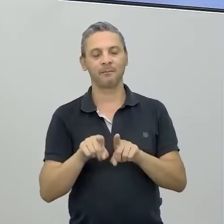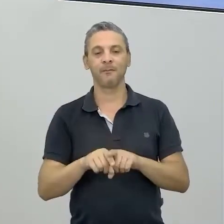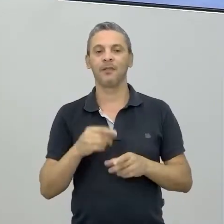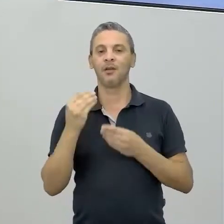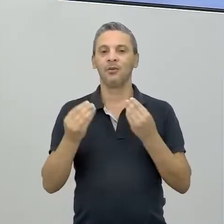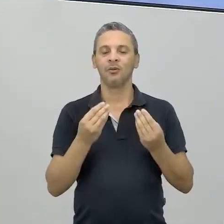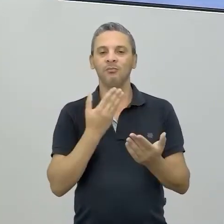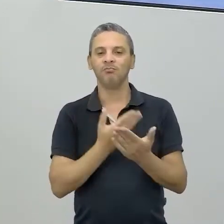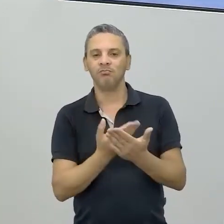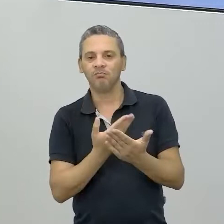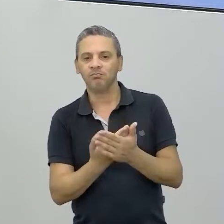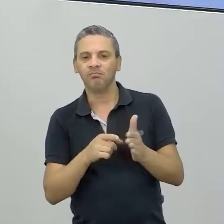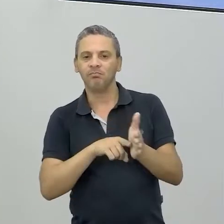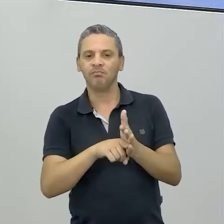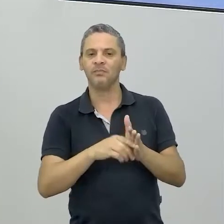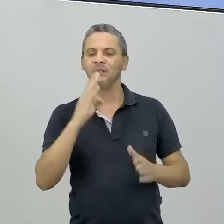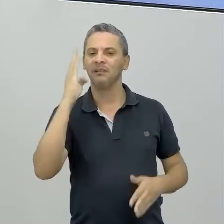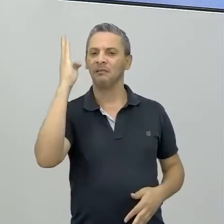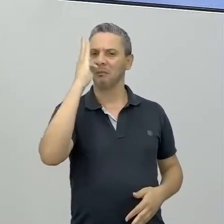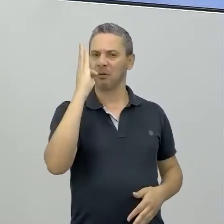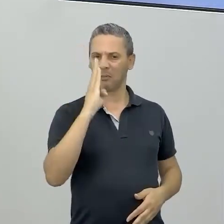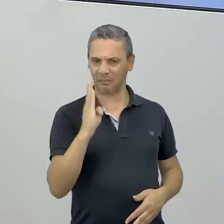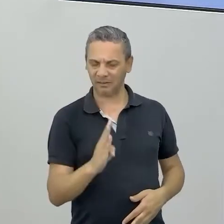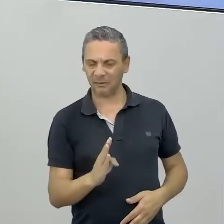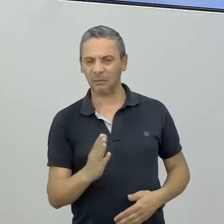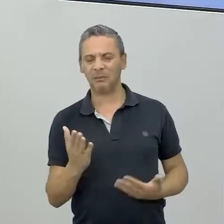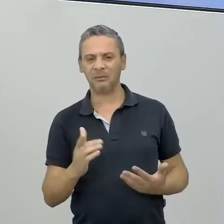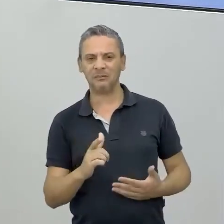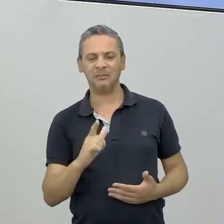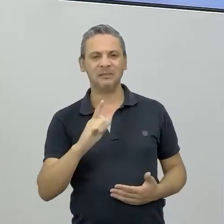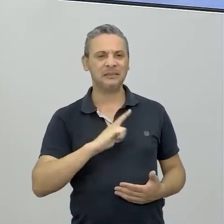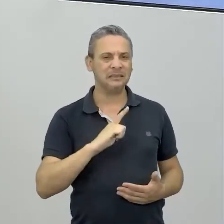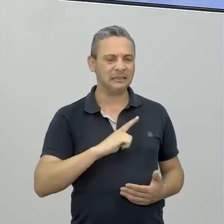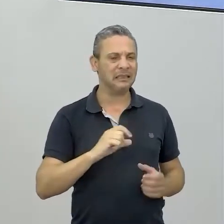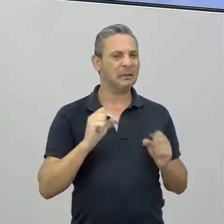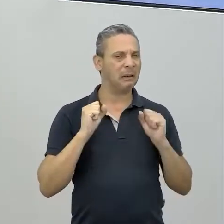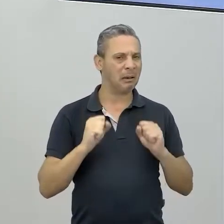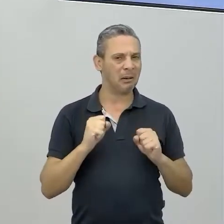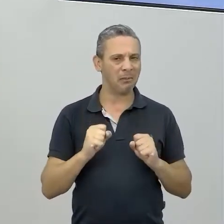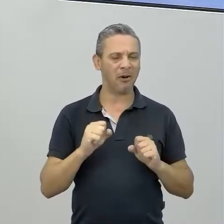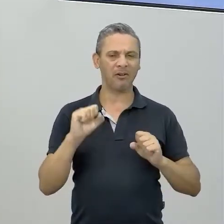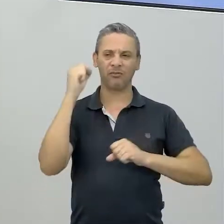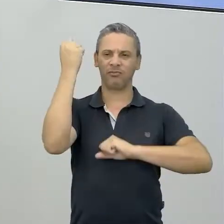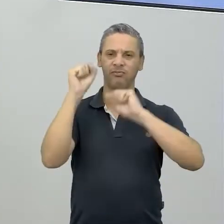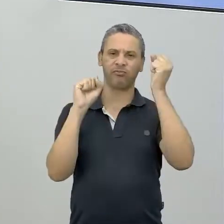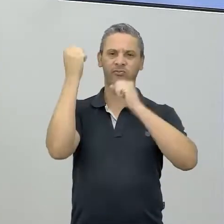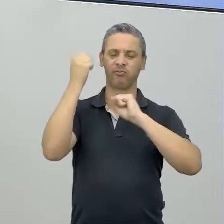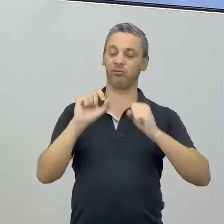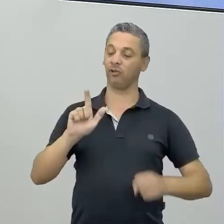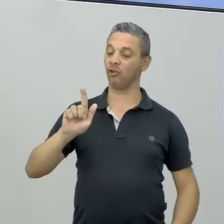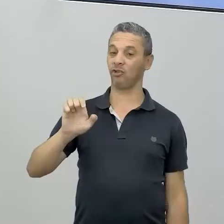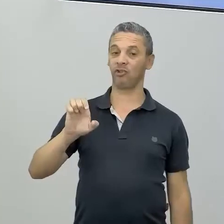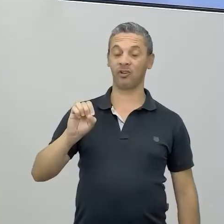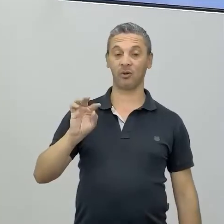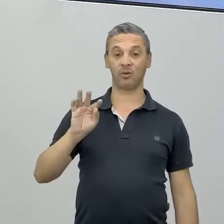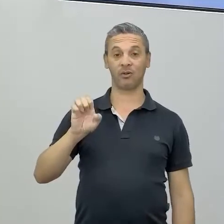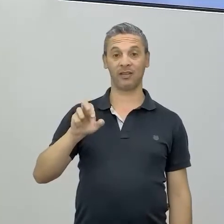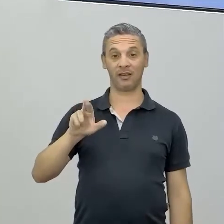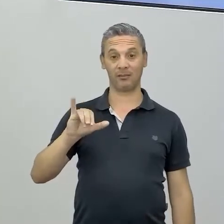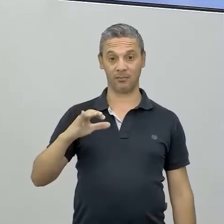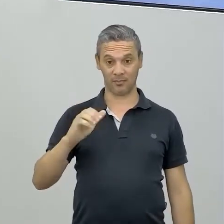ver se o Brasil, né, tem potencialidade de ter uma usina geotérmica. A ideia é que a gente